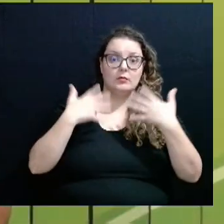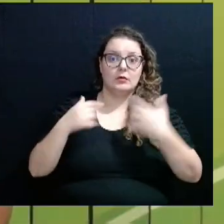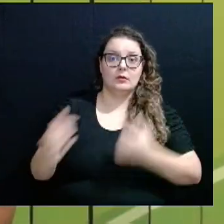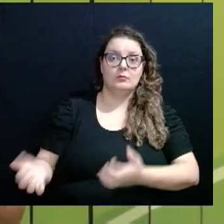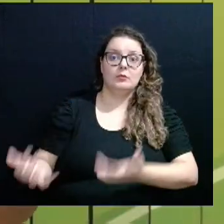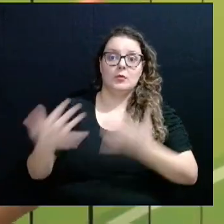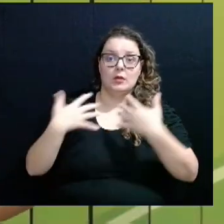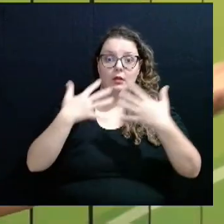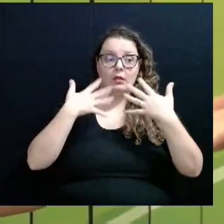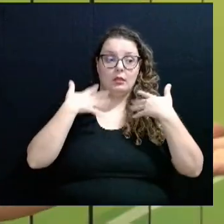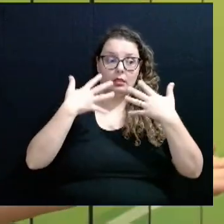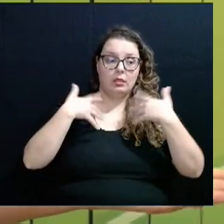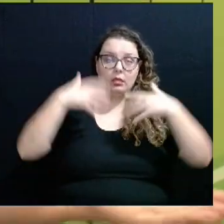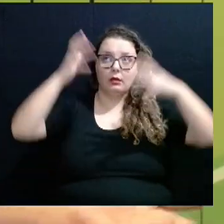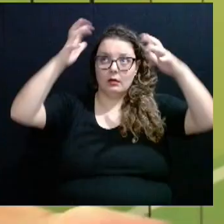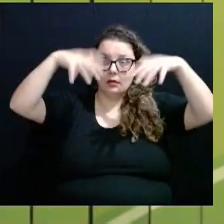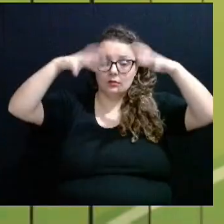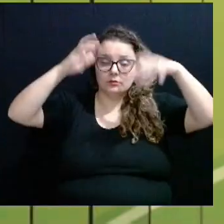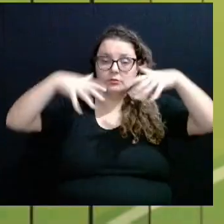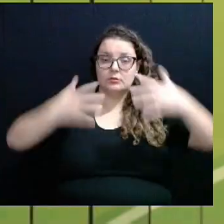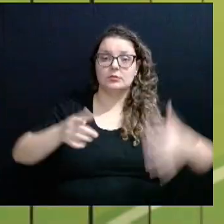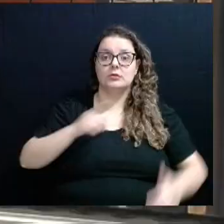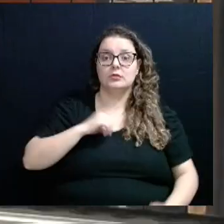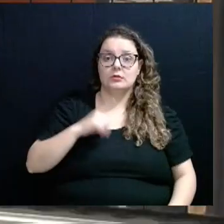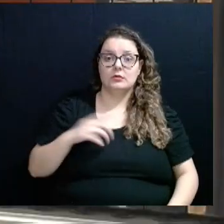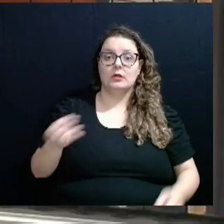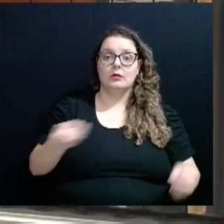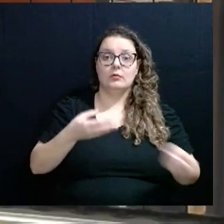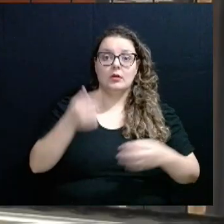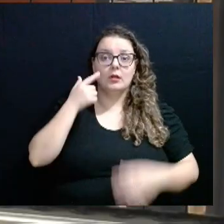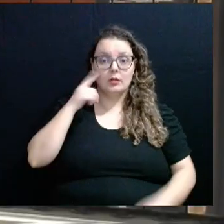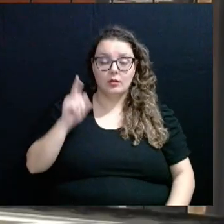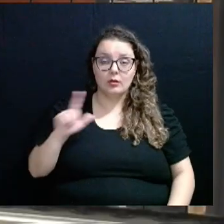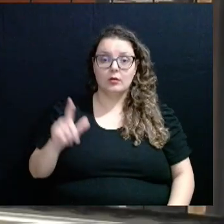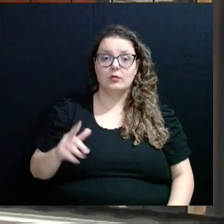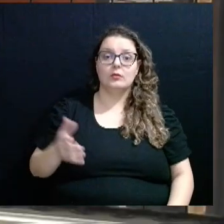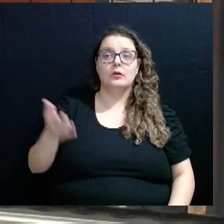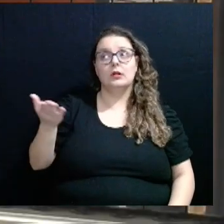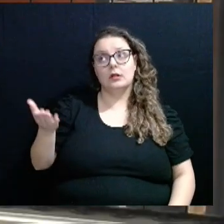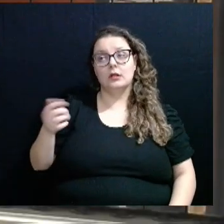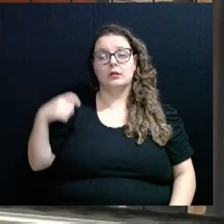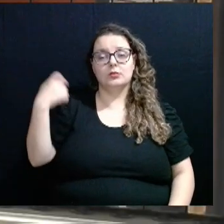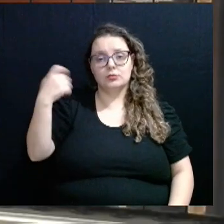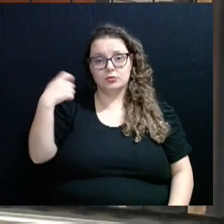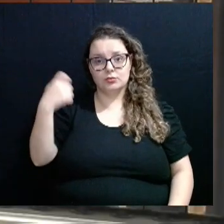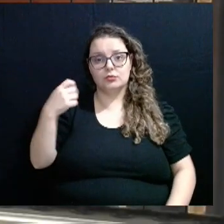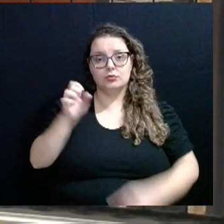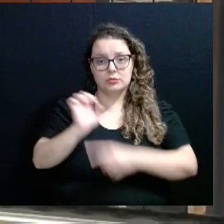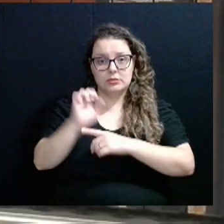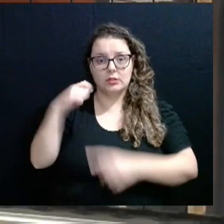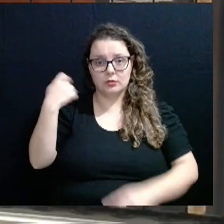muita chuva. Tivemos recentemente, claro que foi lá no sul, mas quando a gente pensa